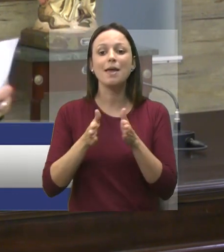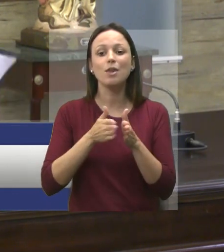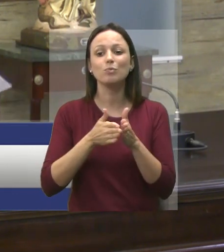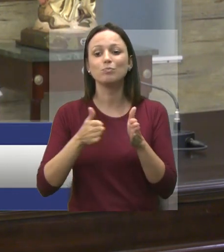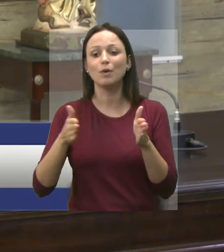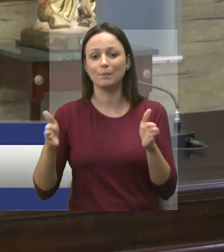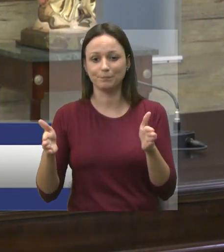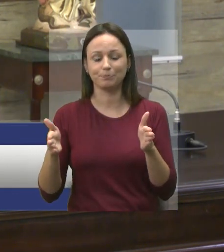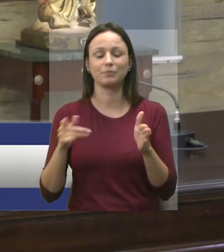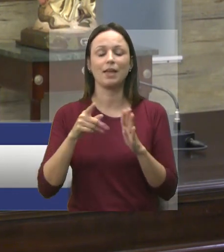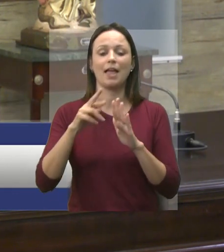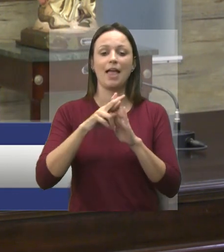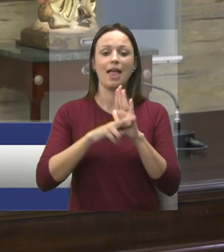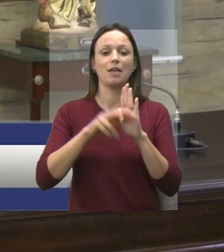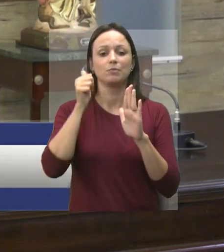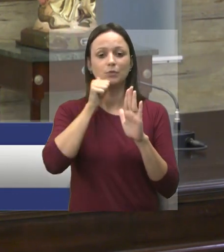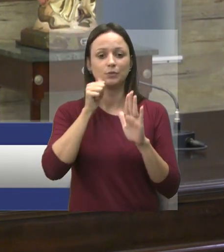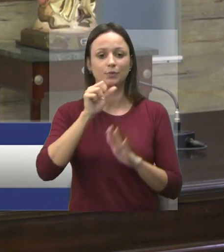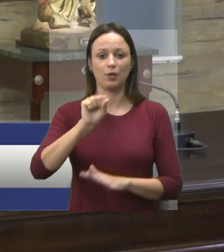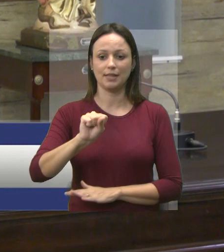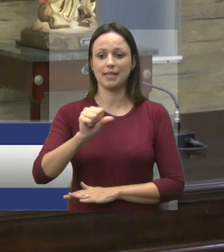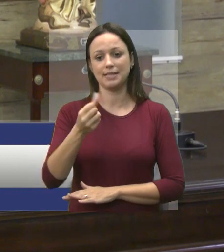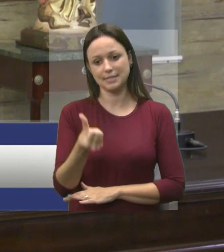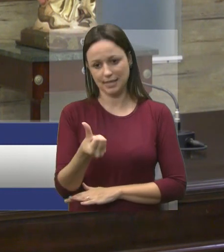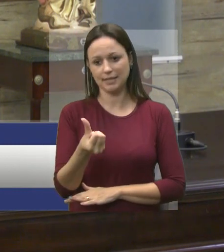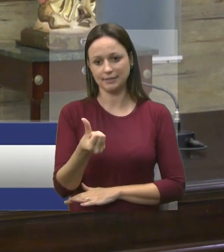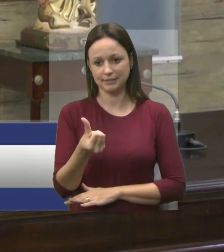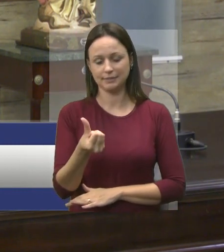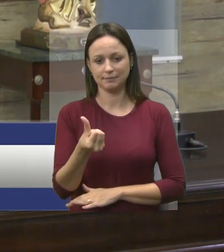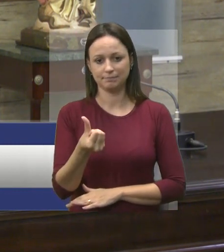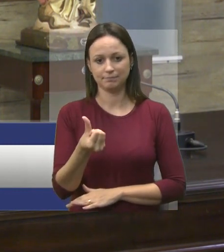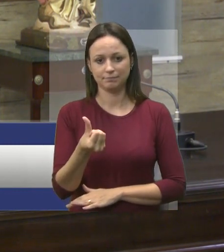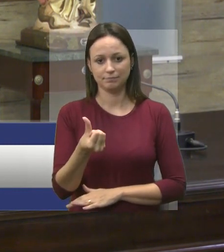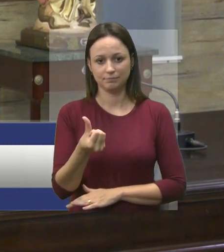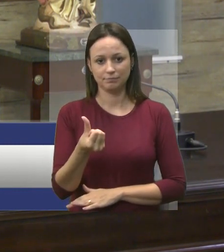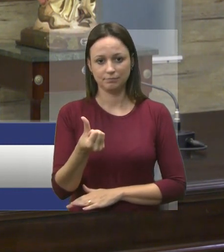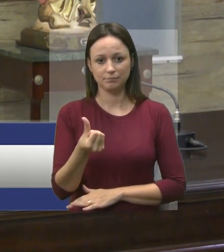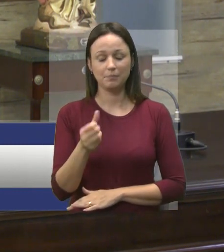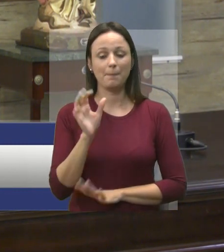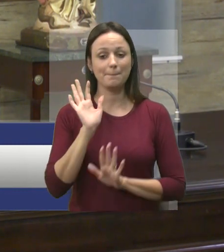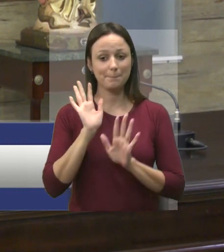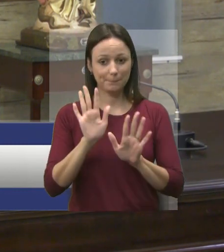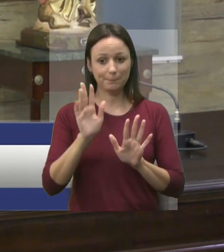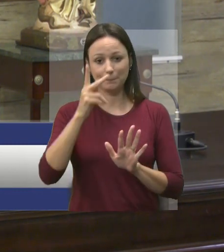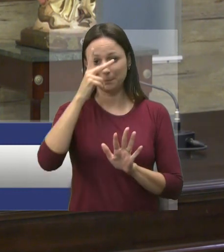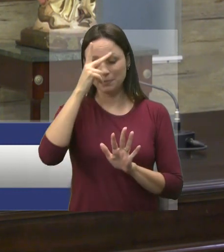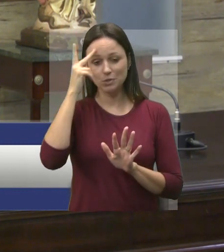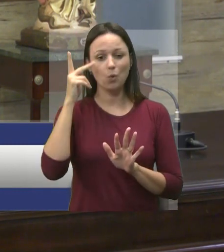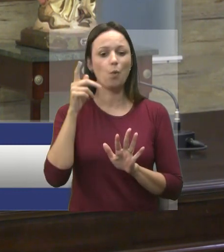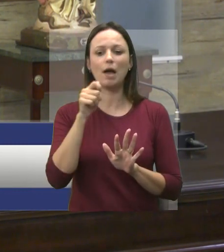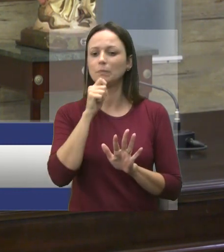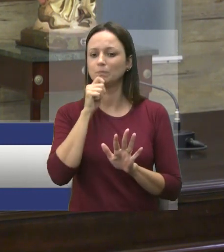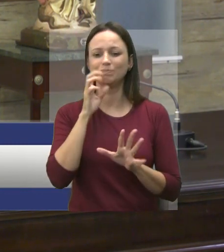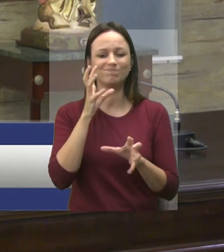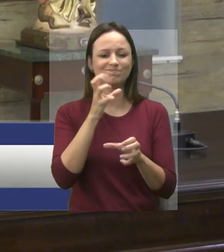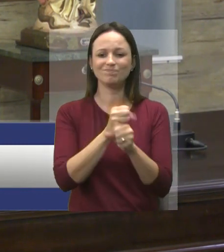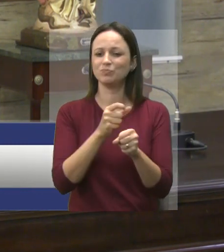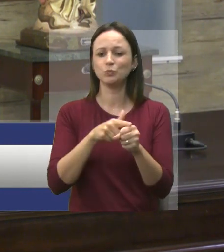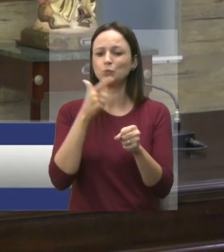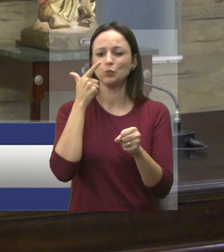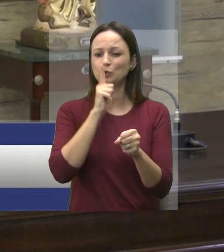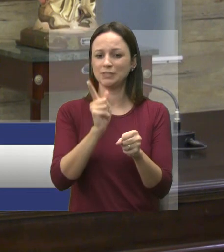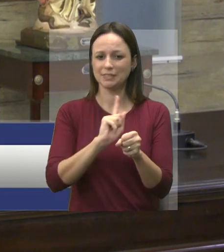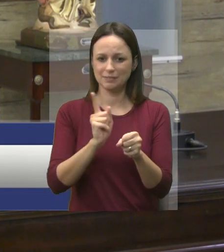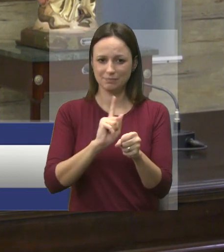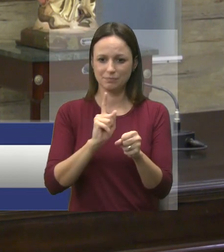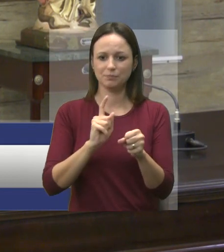regra para a mulher, 86 pontos. Só que quem não atingiu essa pontuação agora, esses 96 pontos,